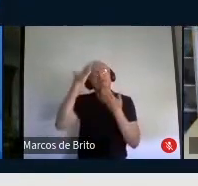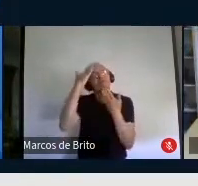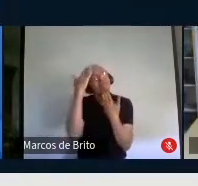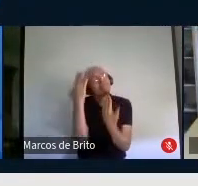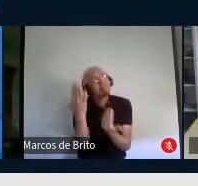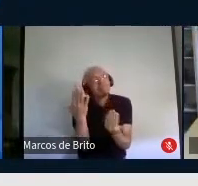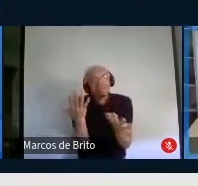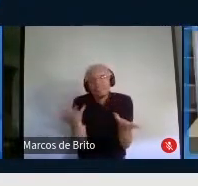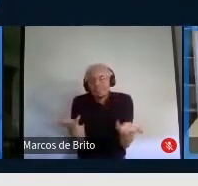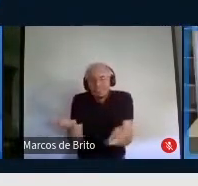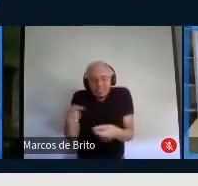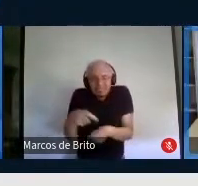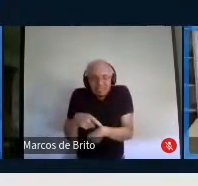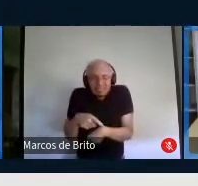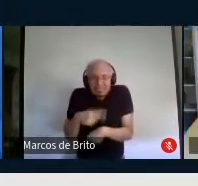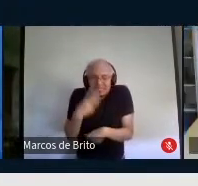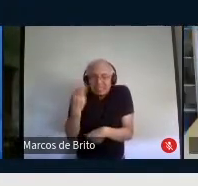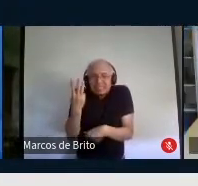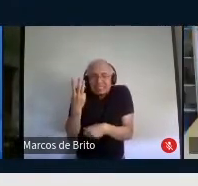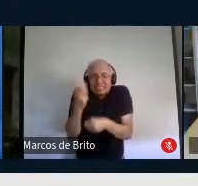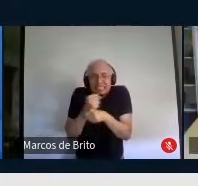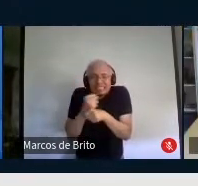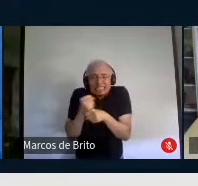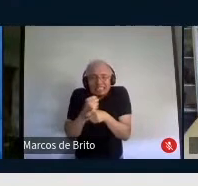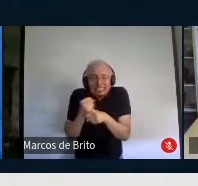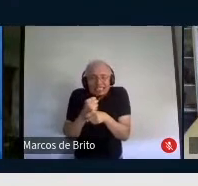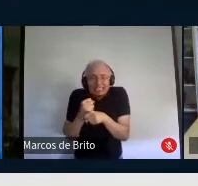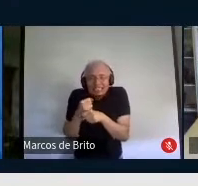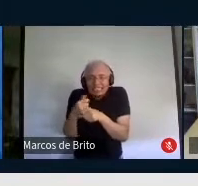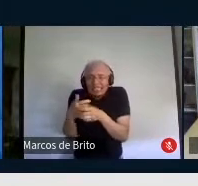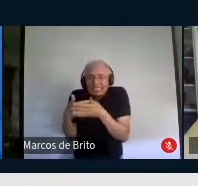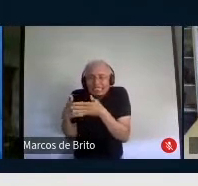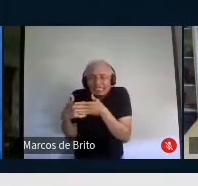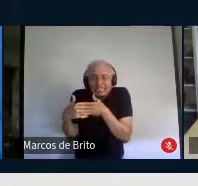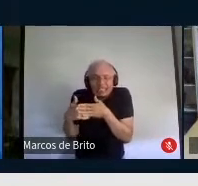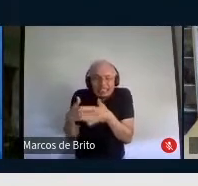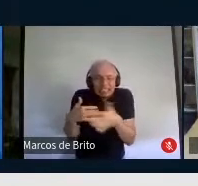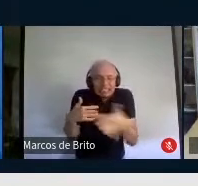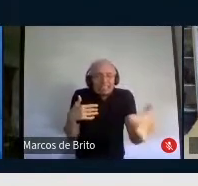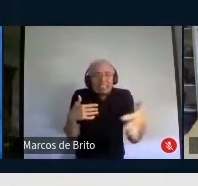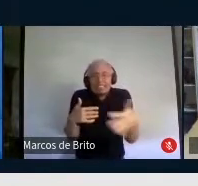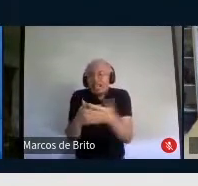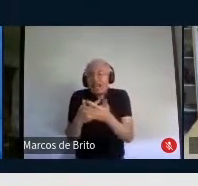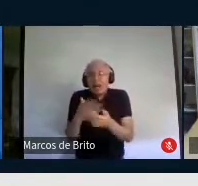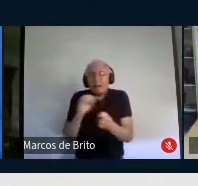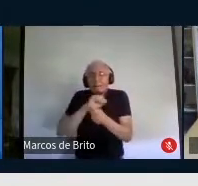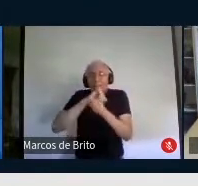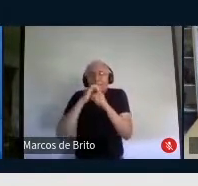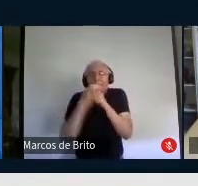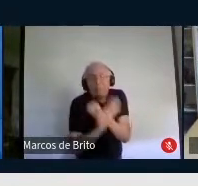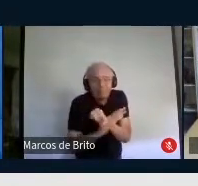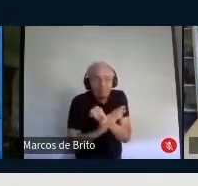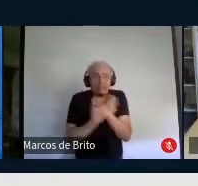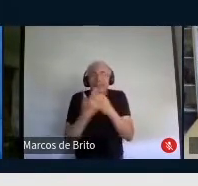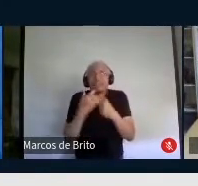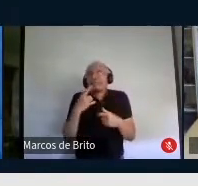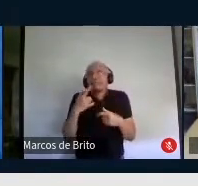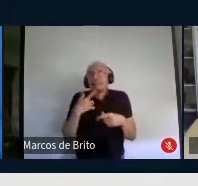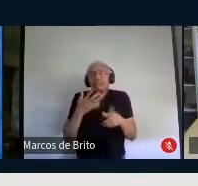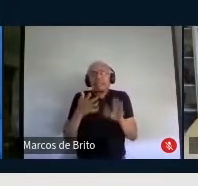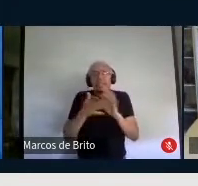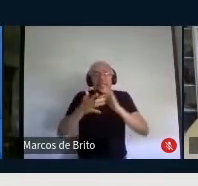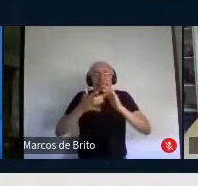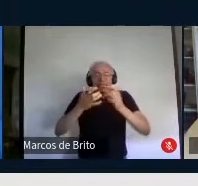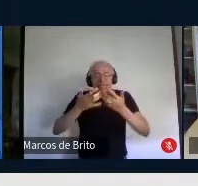momento, né? Foram 3 anos, uma pandemia, uma separação, uma mudança